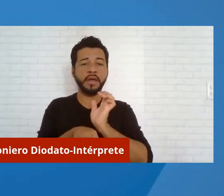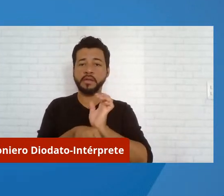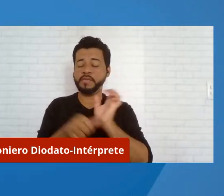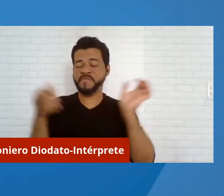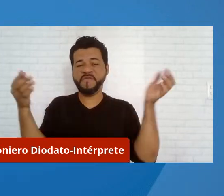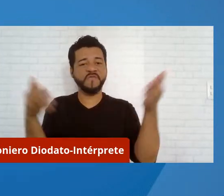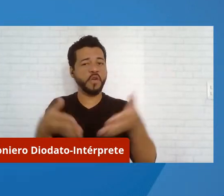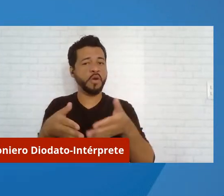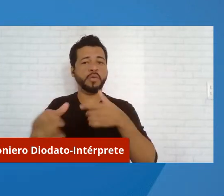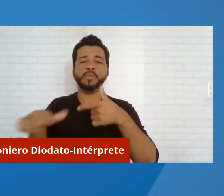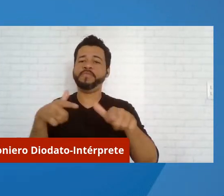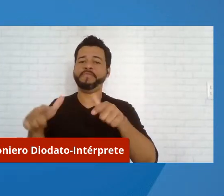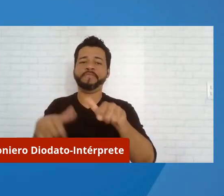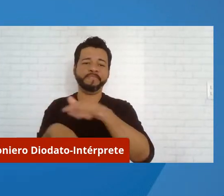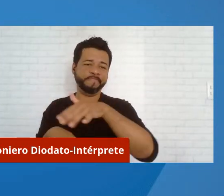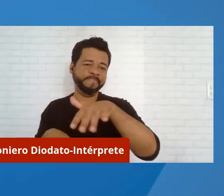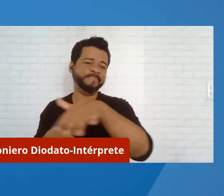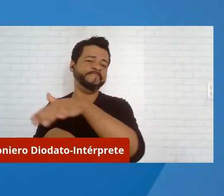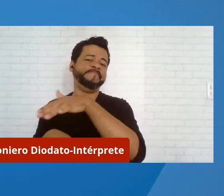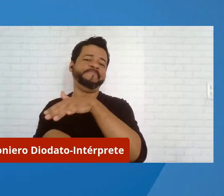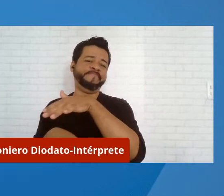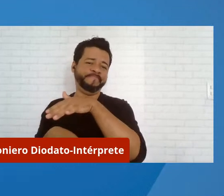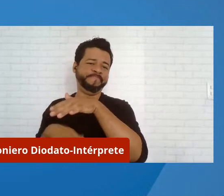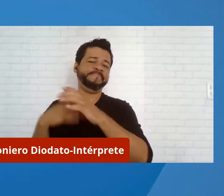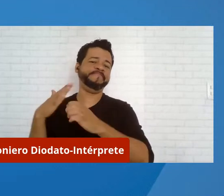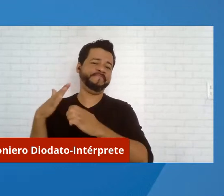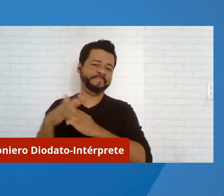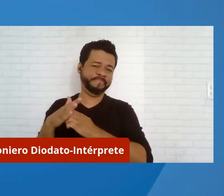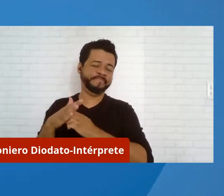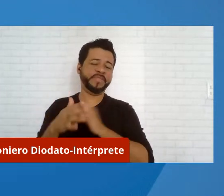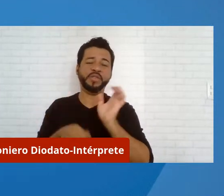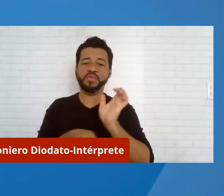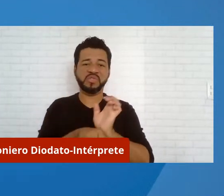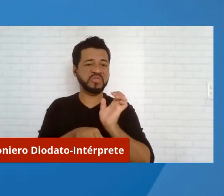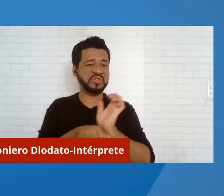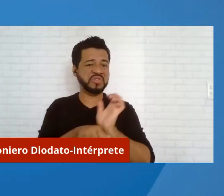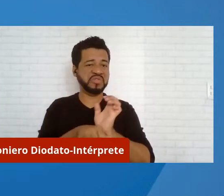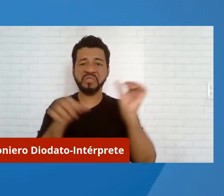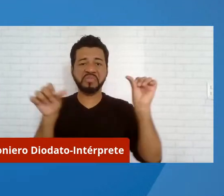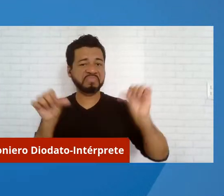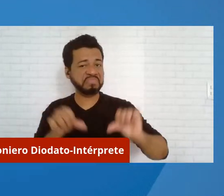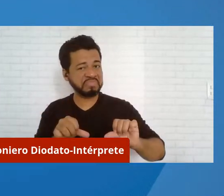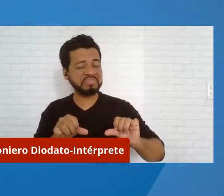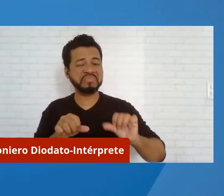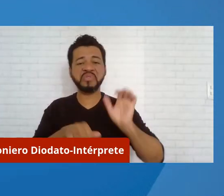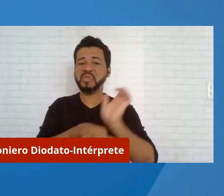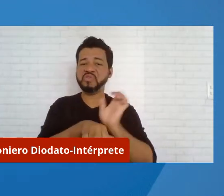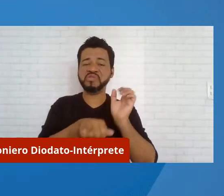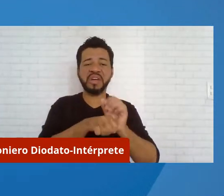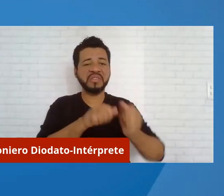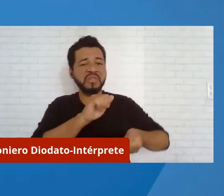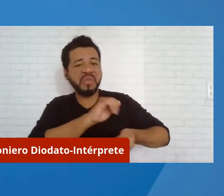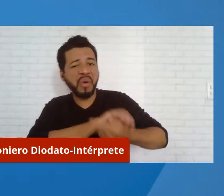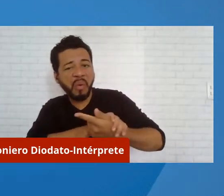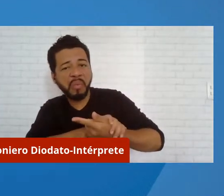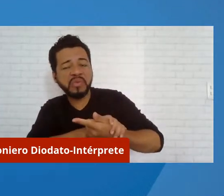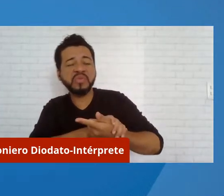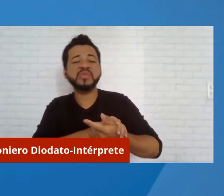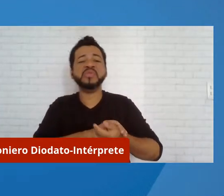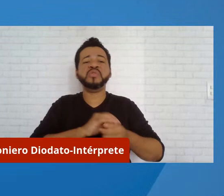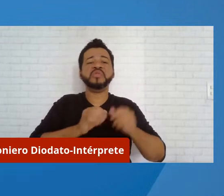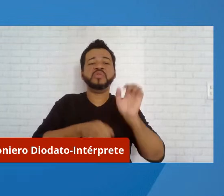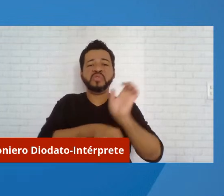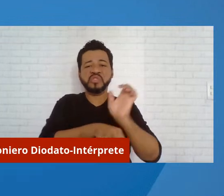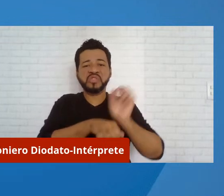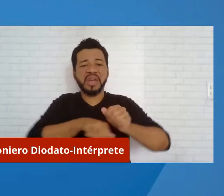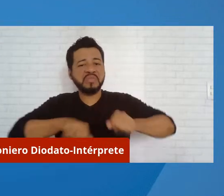Então, vem essa ideia de que o Estado é ineficiente, o Estado é corrupto, o Estado gasta muito, o Estado